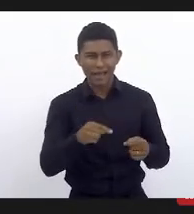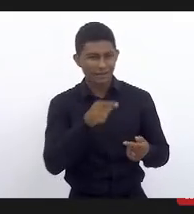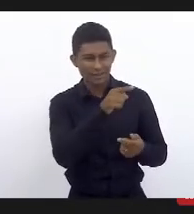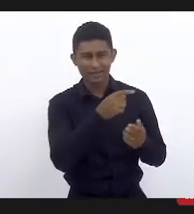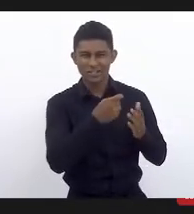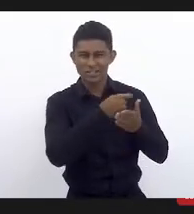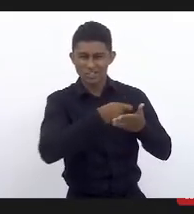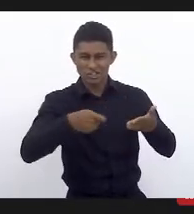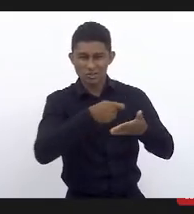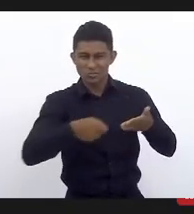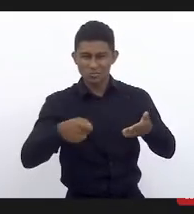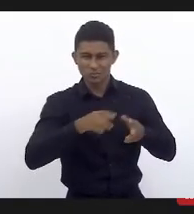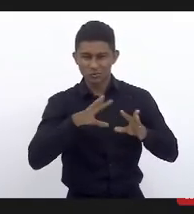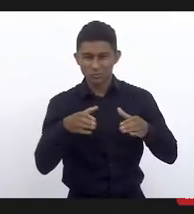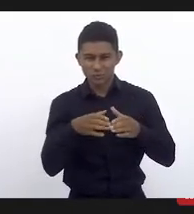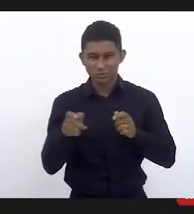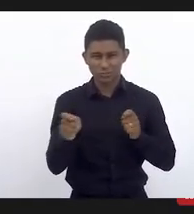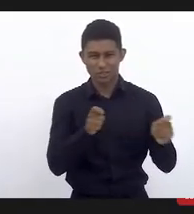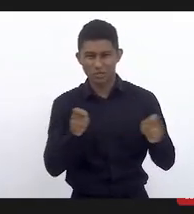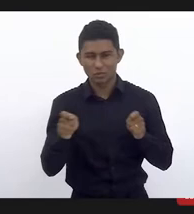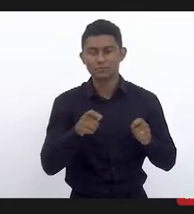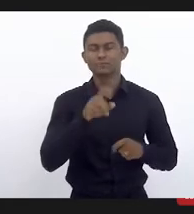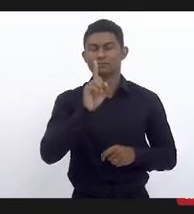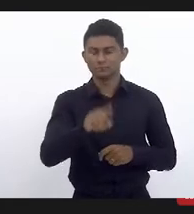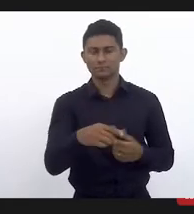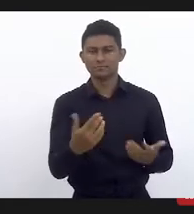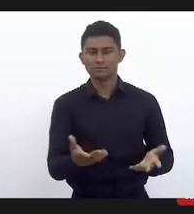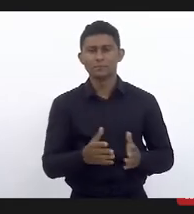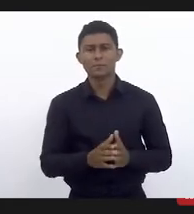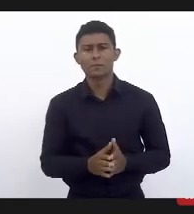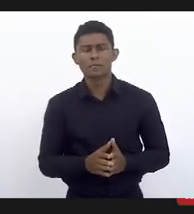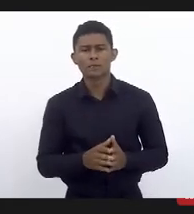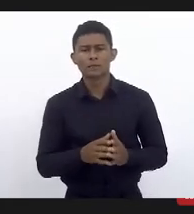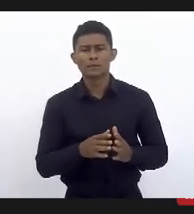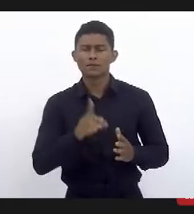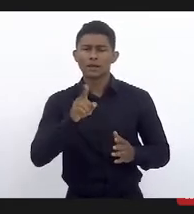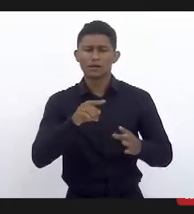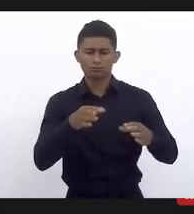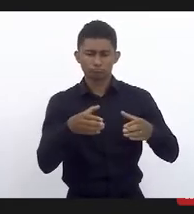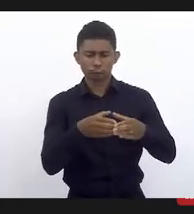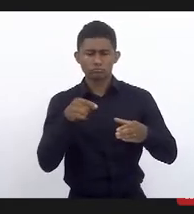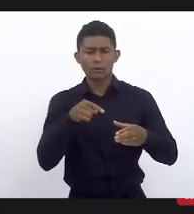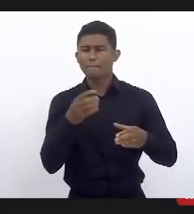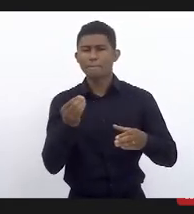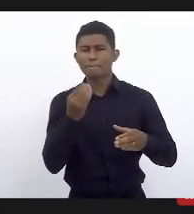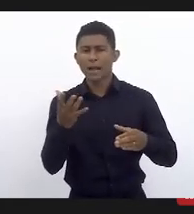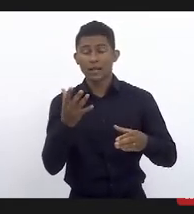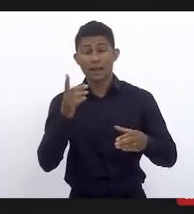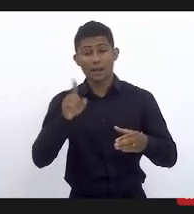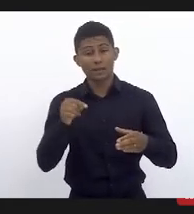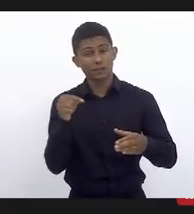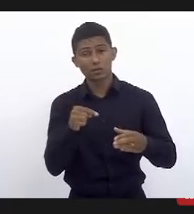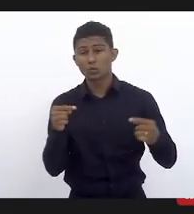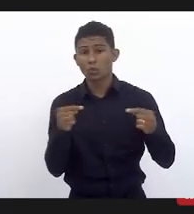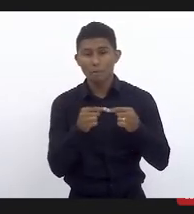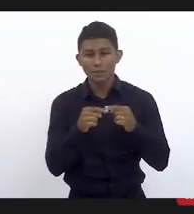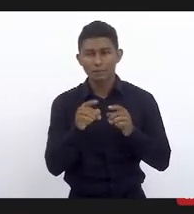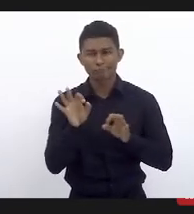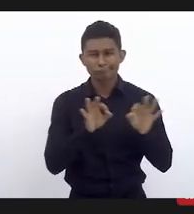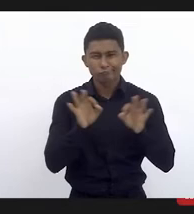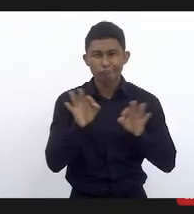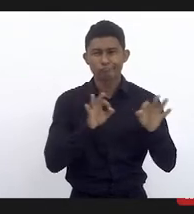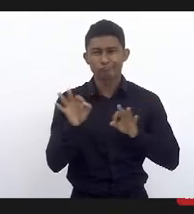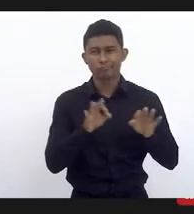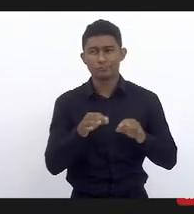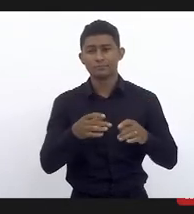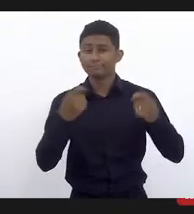É. É, o comitê gestor é um órgão de planejamento que tem que estar